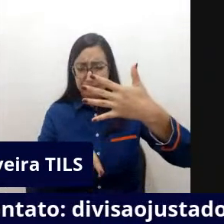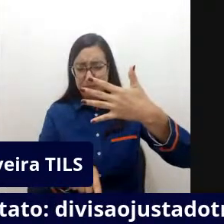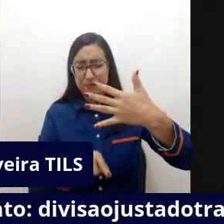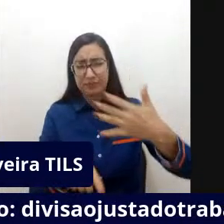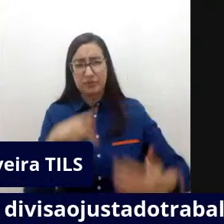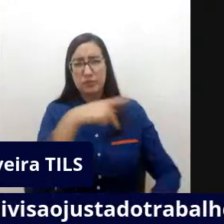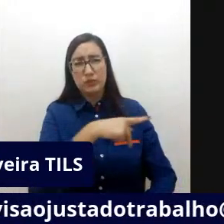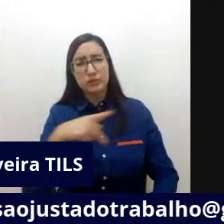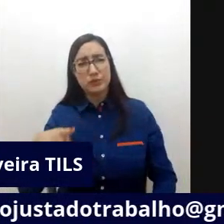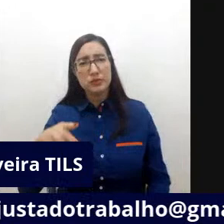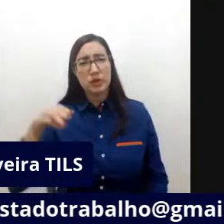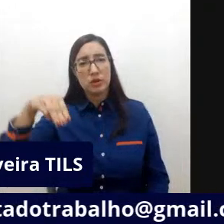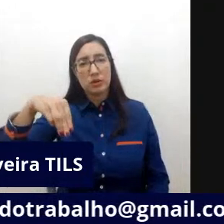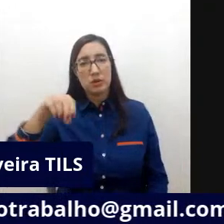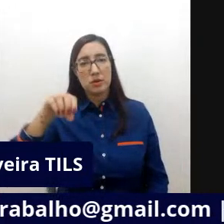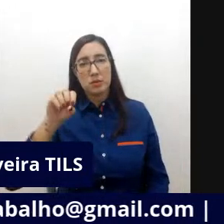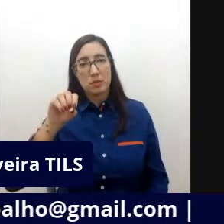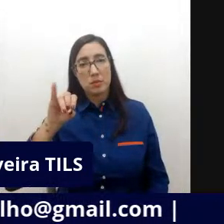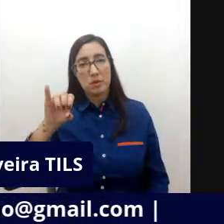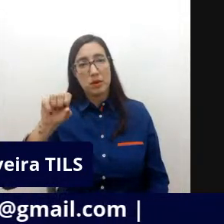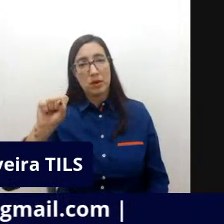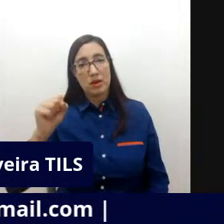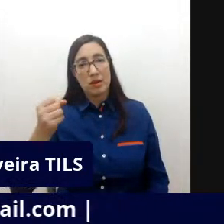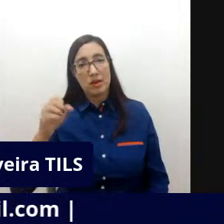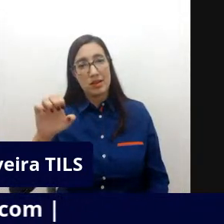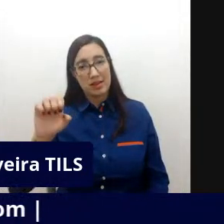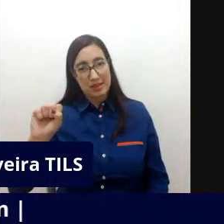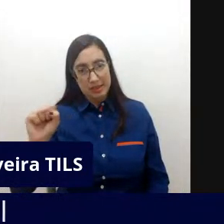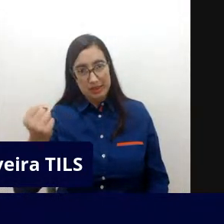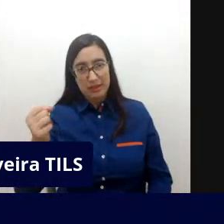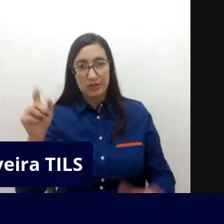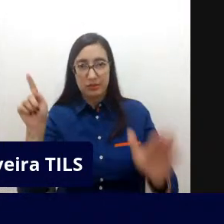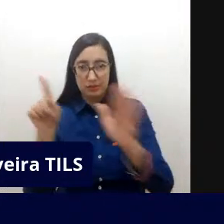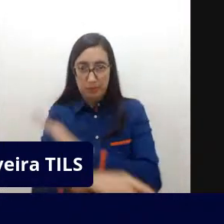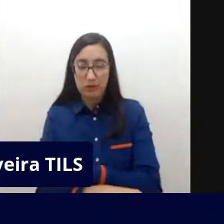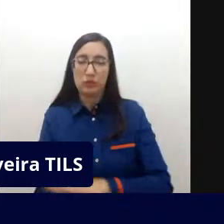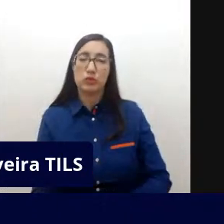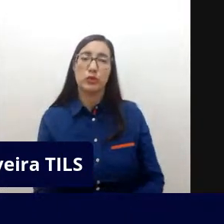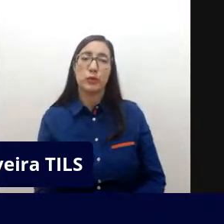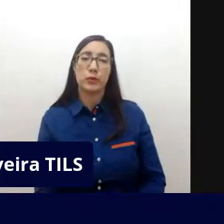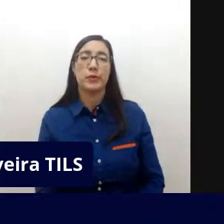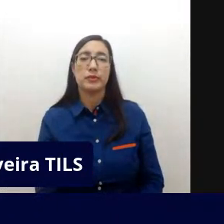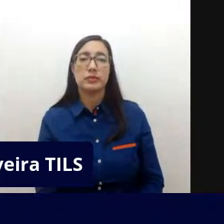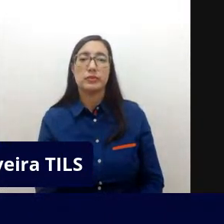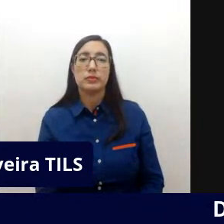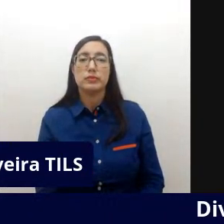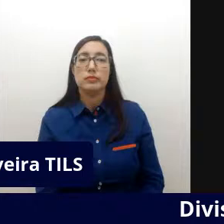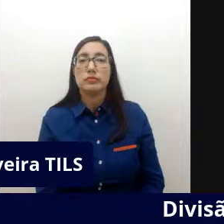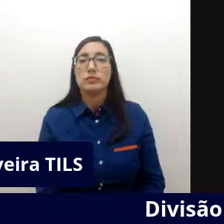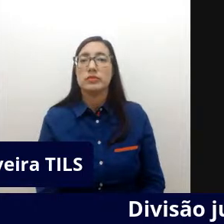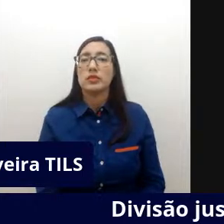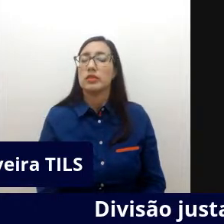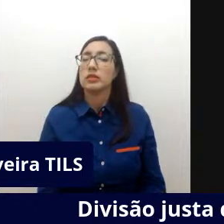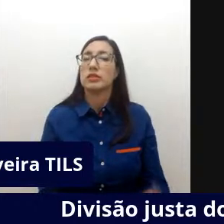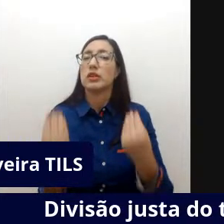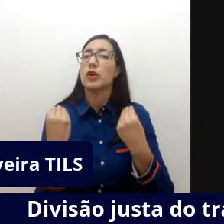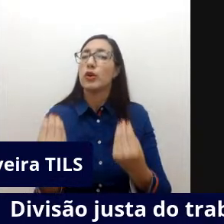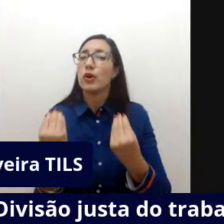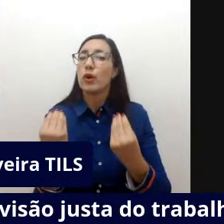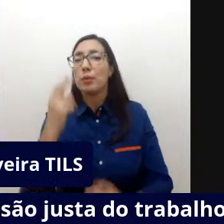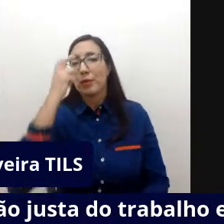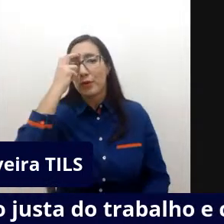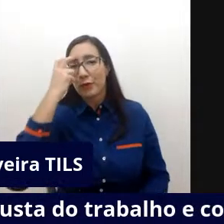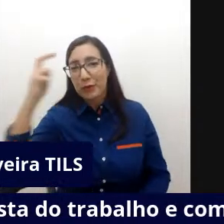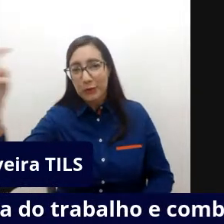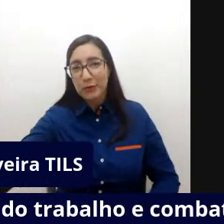pouquinho, é, que é sobre como Sim. romper com essa relação, né, escravagista, essa relação cultural, né, de escravidão que vai se repetindo